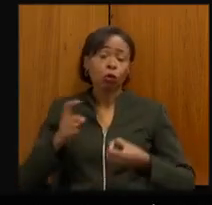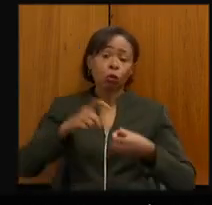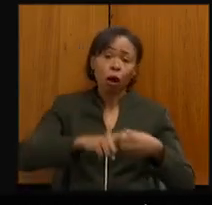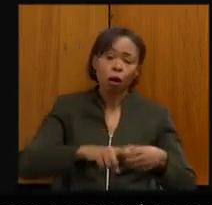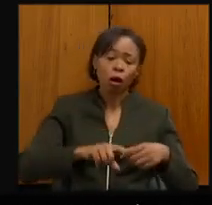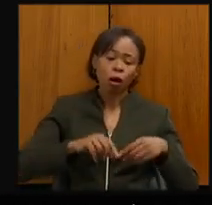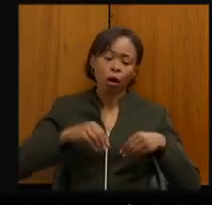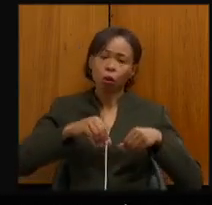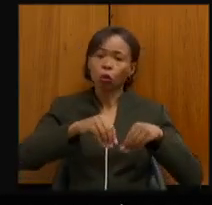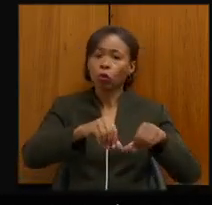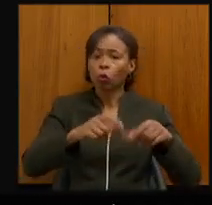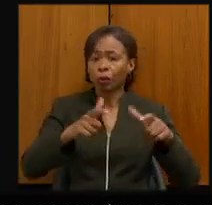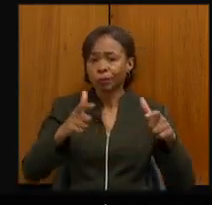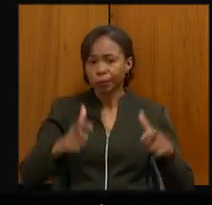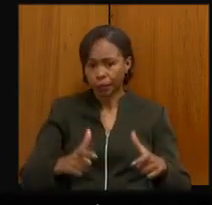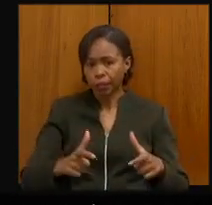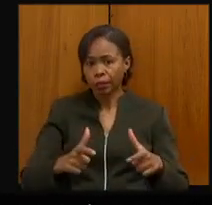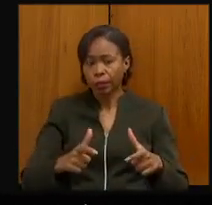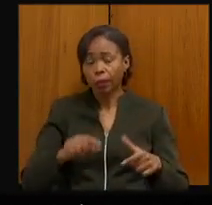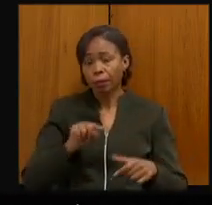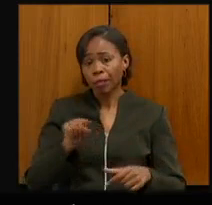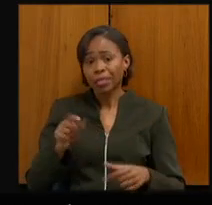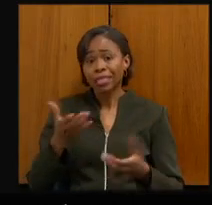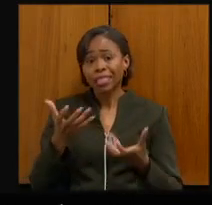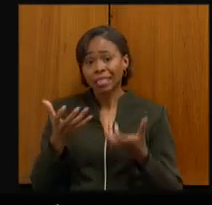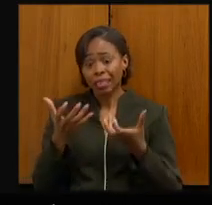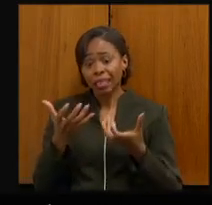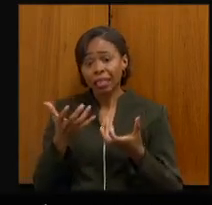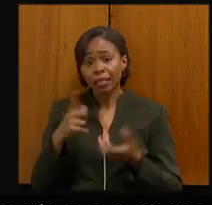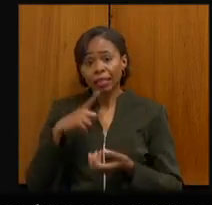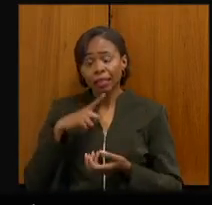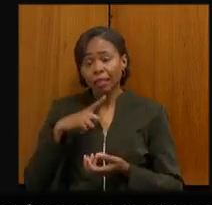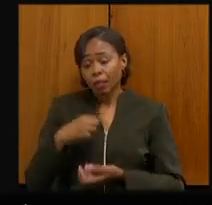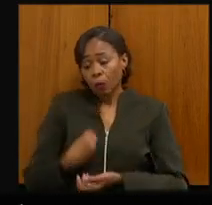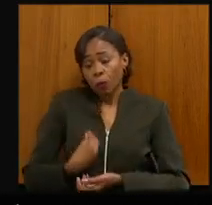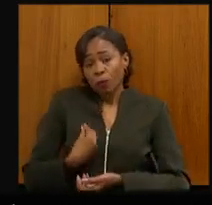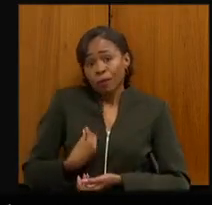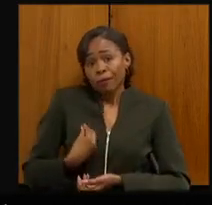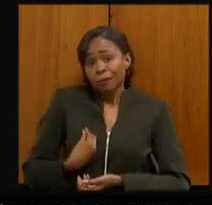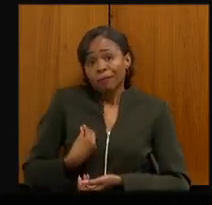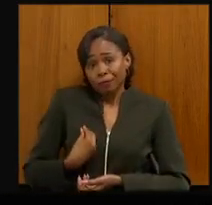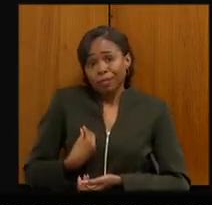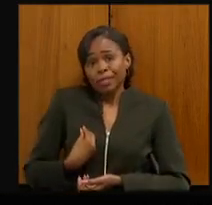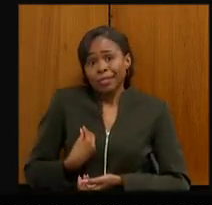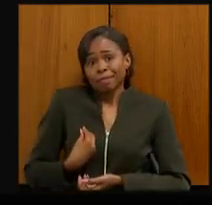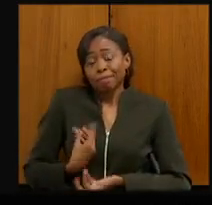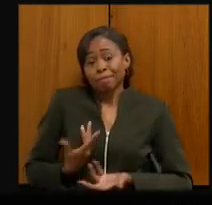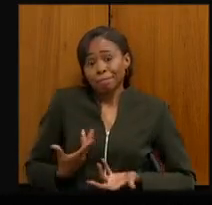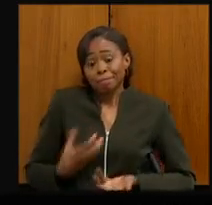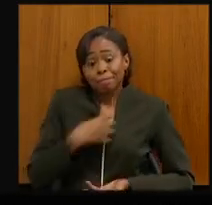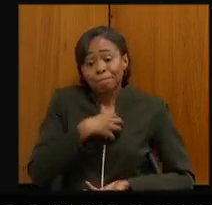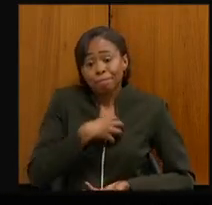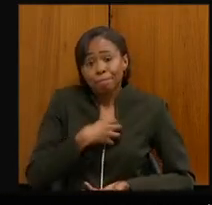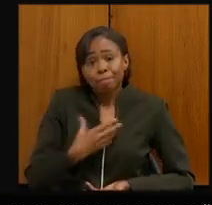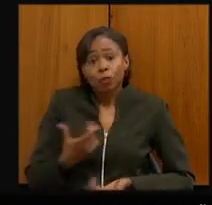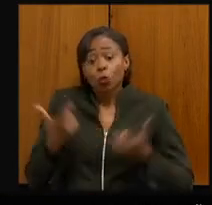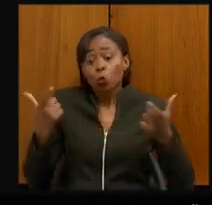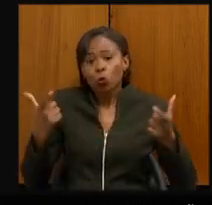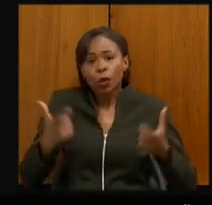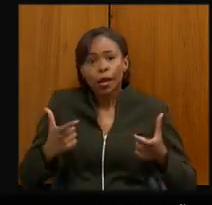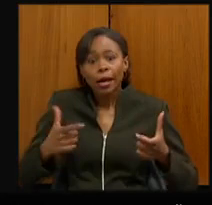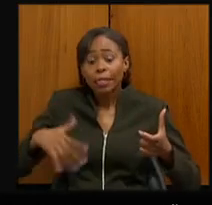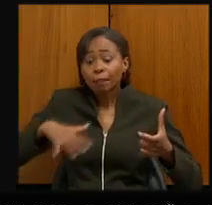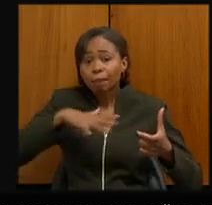arrepender por ter minimamente essa condição de vida né como eu Mari falou desse Espaço de